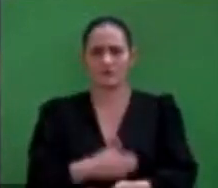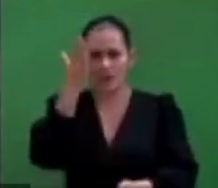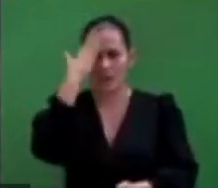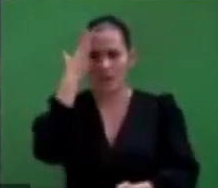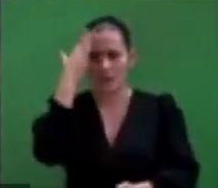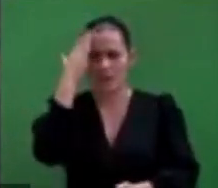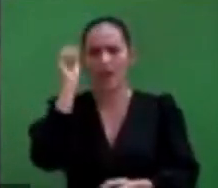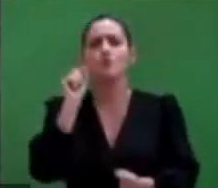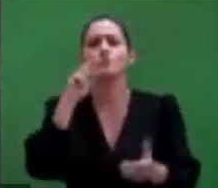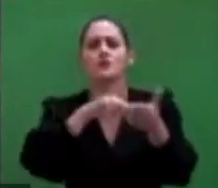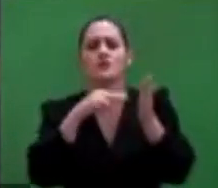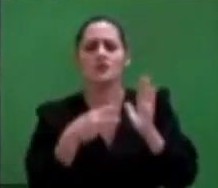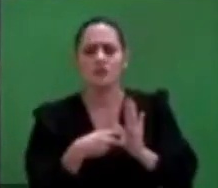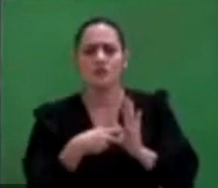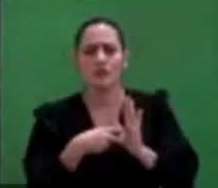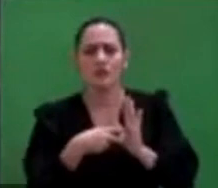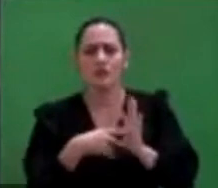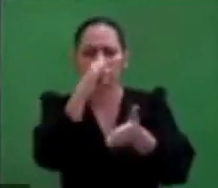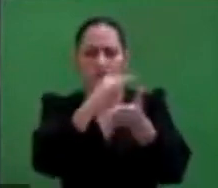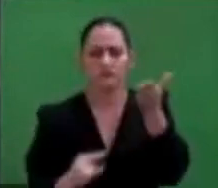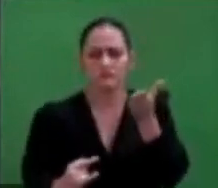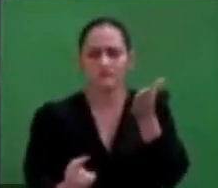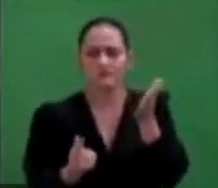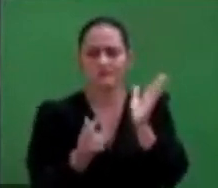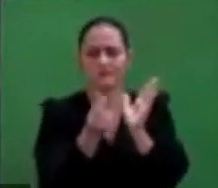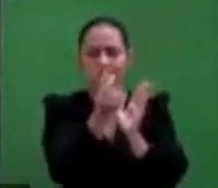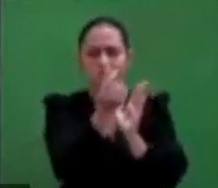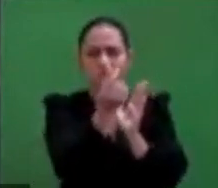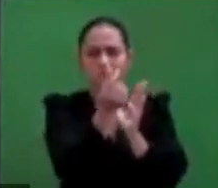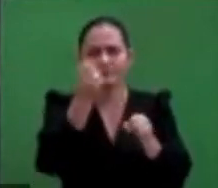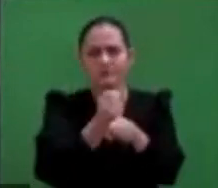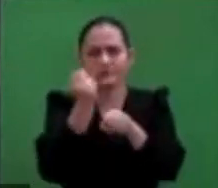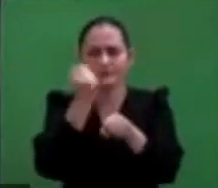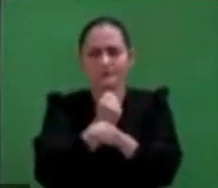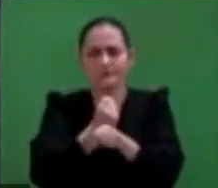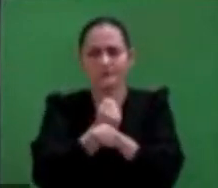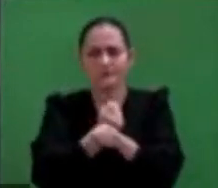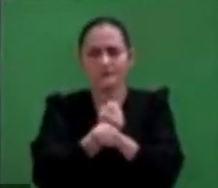Sabe o que é que significa registro de preço para obra?